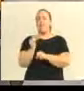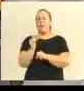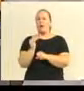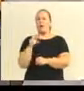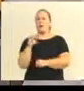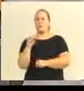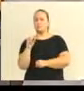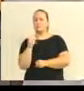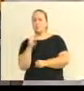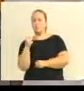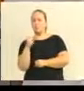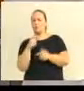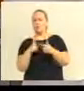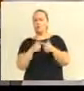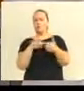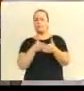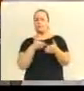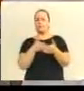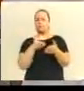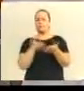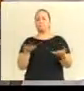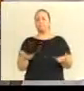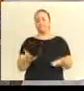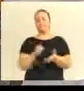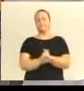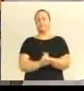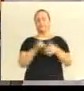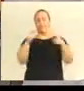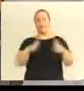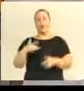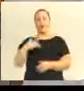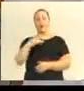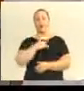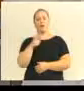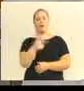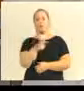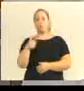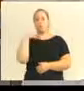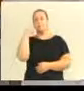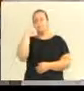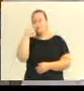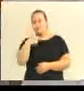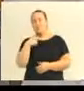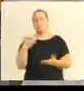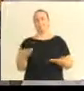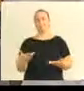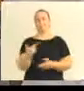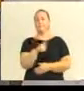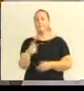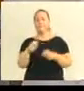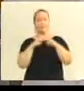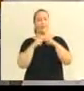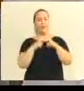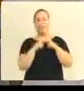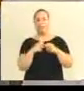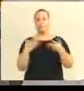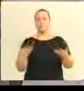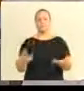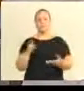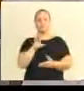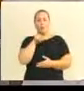o atendimento odontológico não tem um dentista para atender àquela comunidade problema de transporte público entre outros todos numa única comunidade